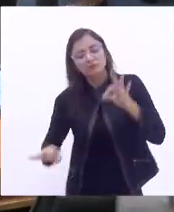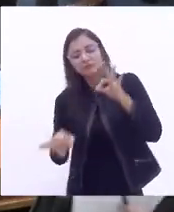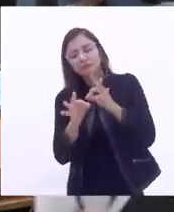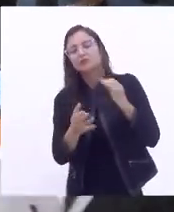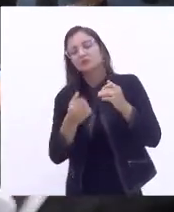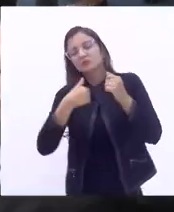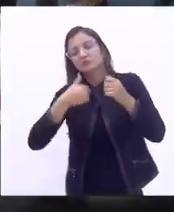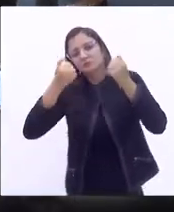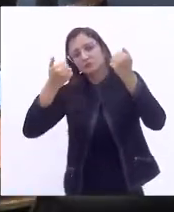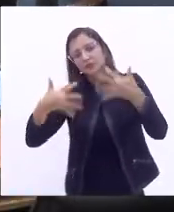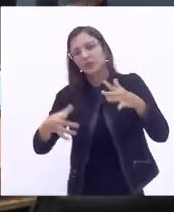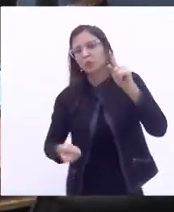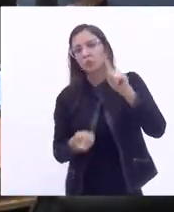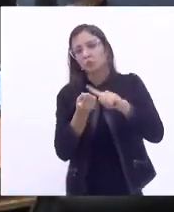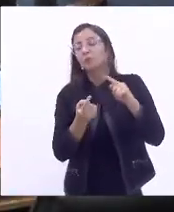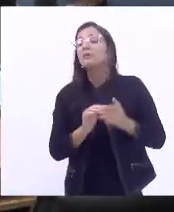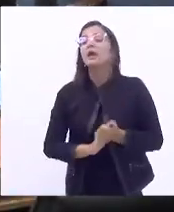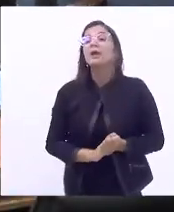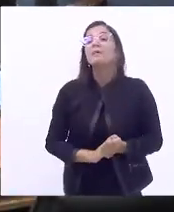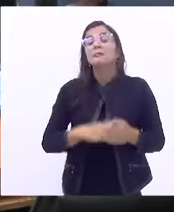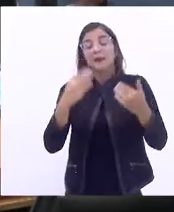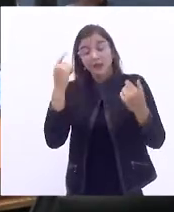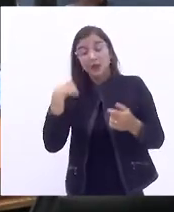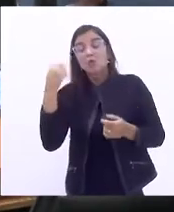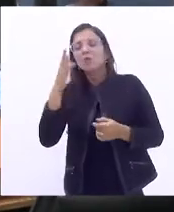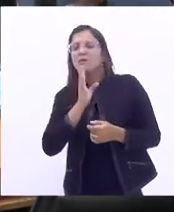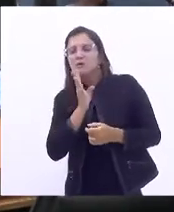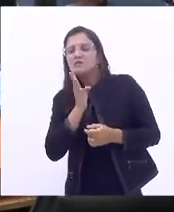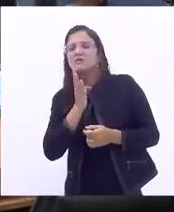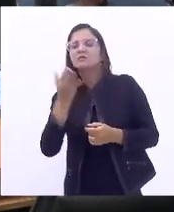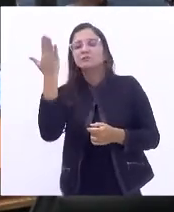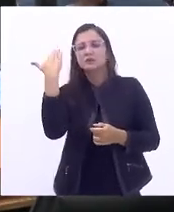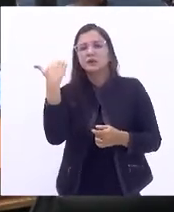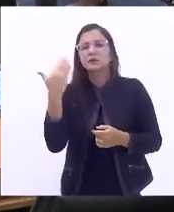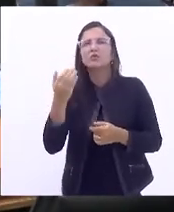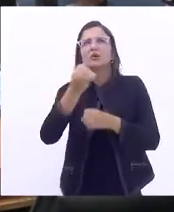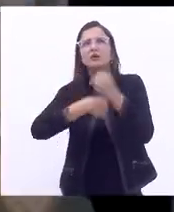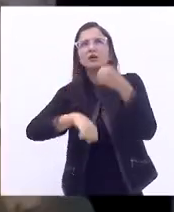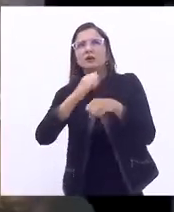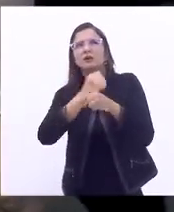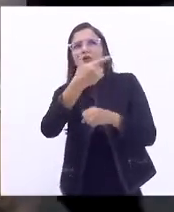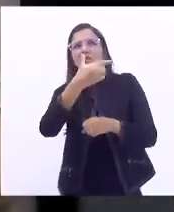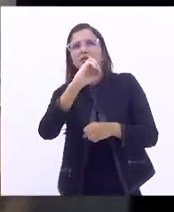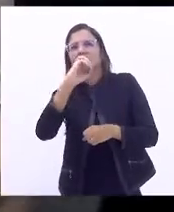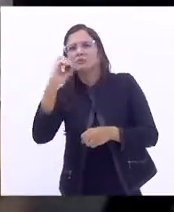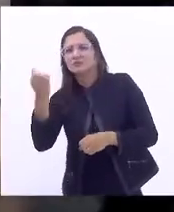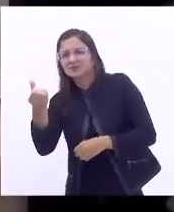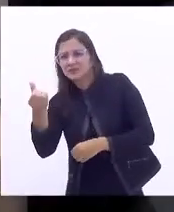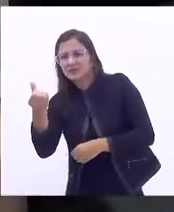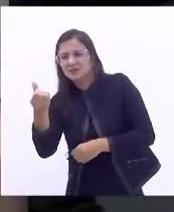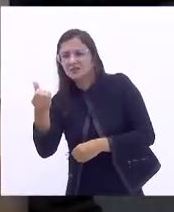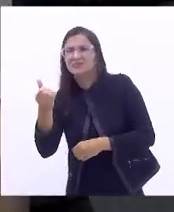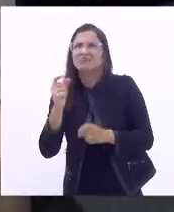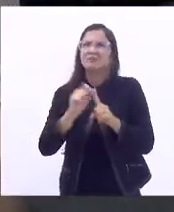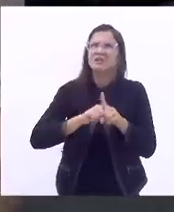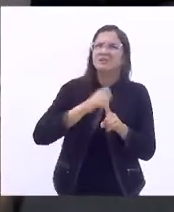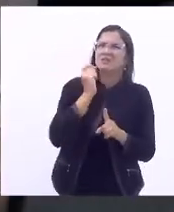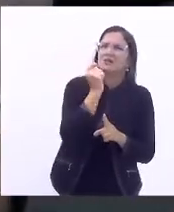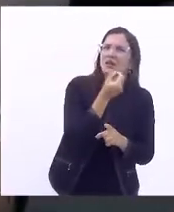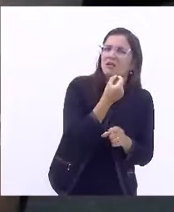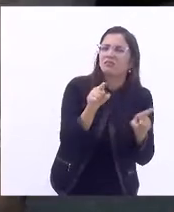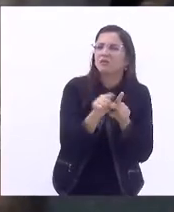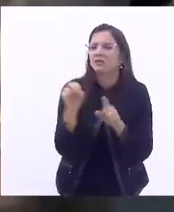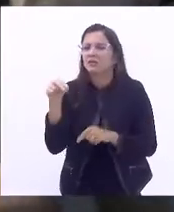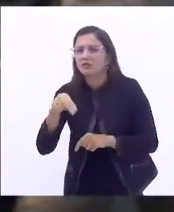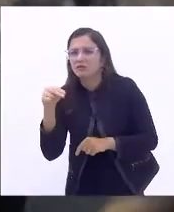foram dadas em 2006, em setembro e novembro, final do governo Rosinha. A maior siderúrgica da